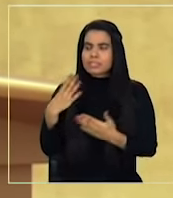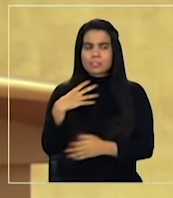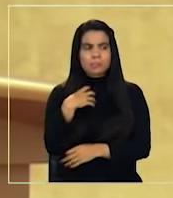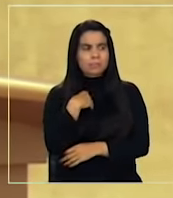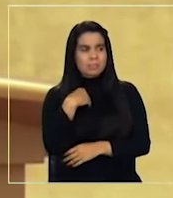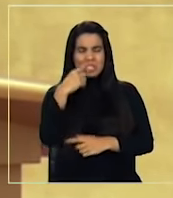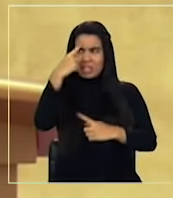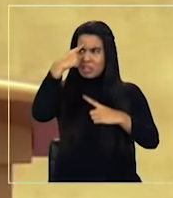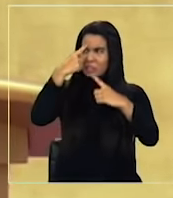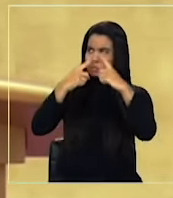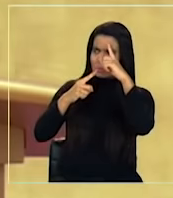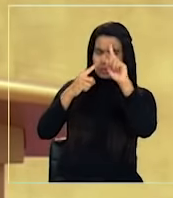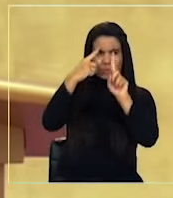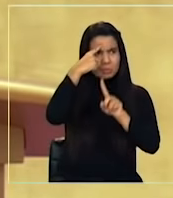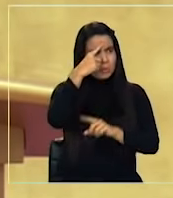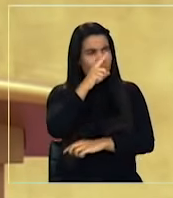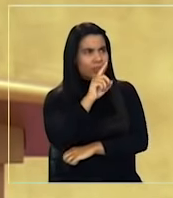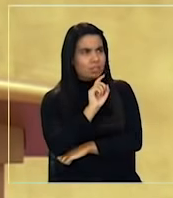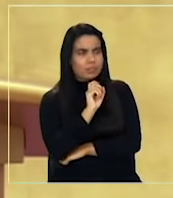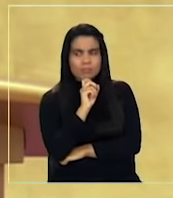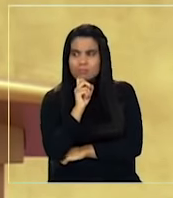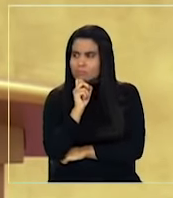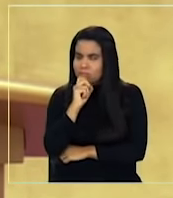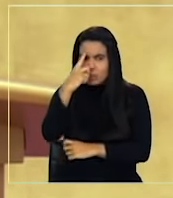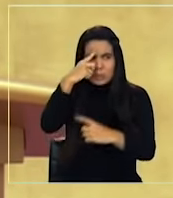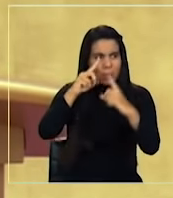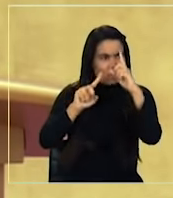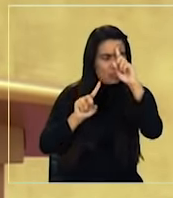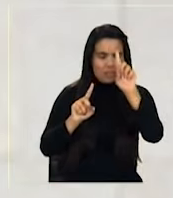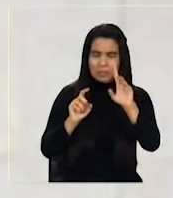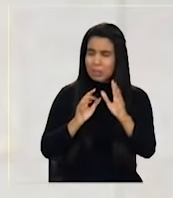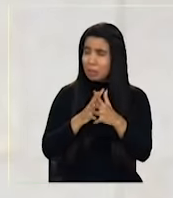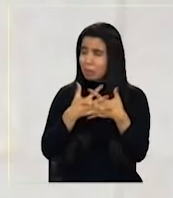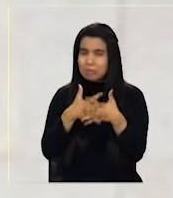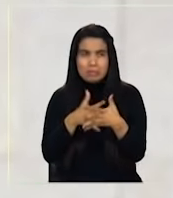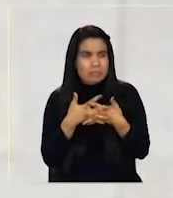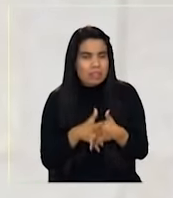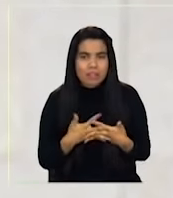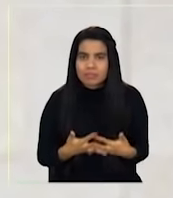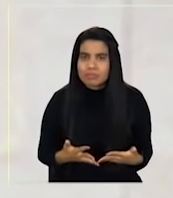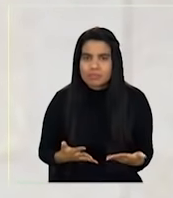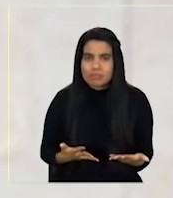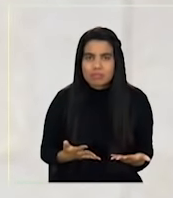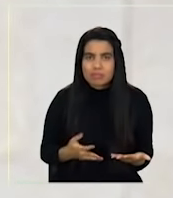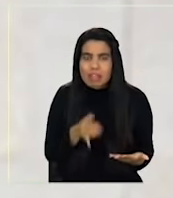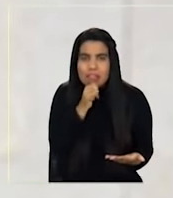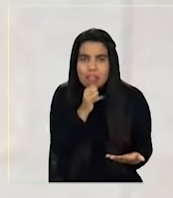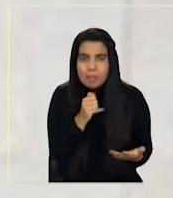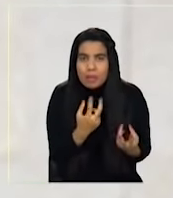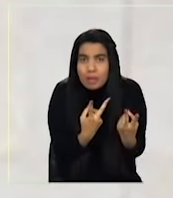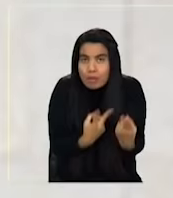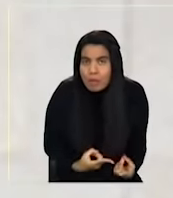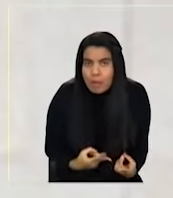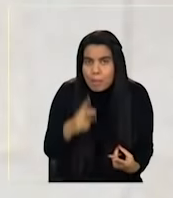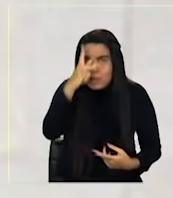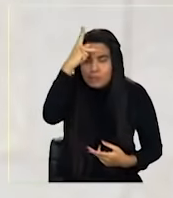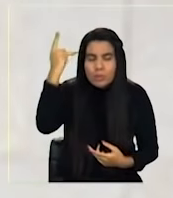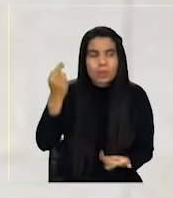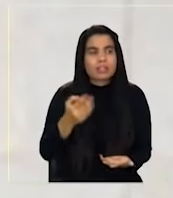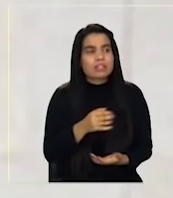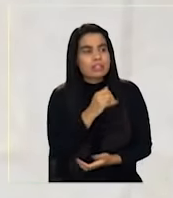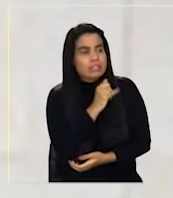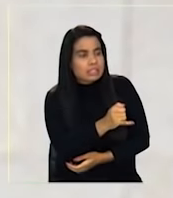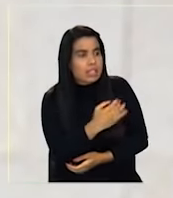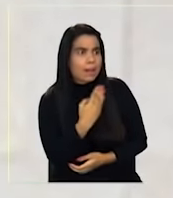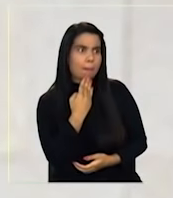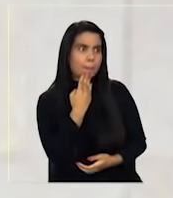que estão dentro deles. Assim como o homem fala e desfala, promete e depois não